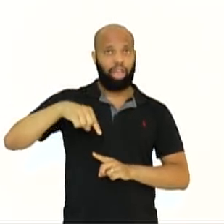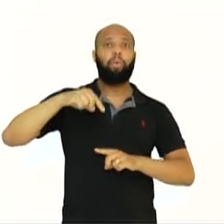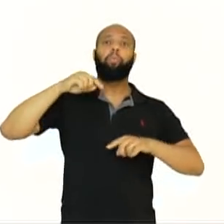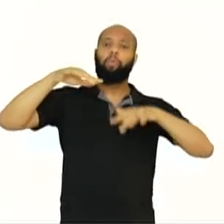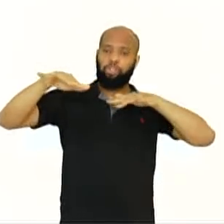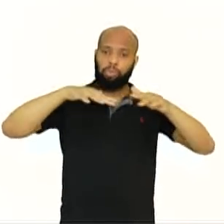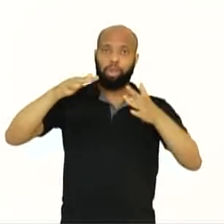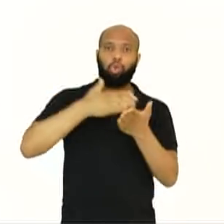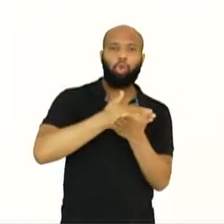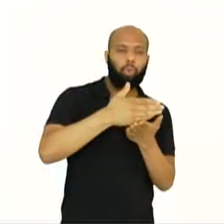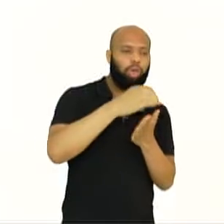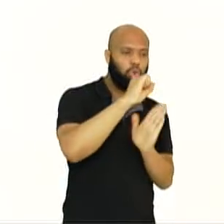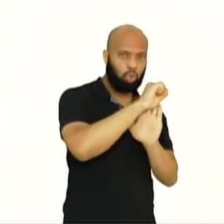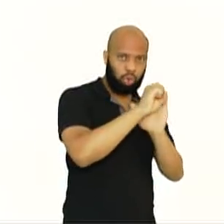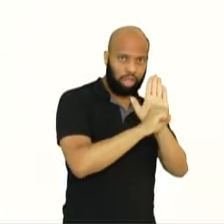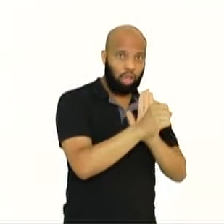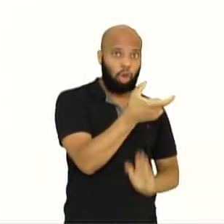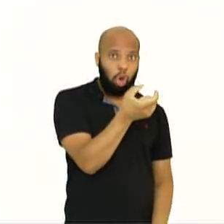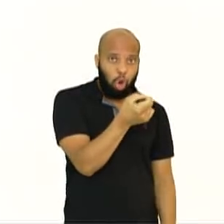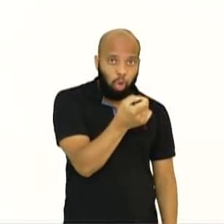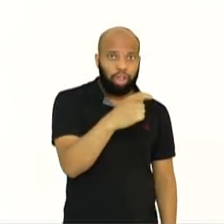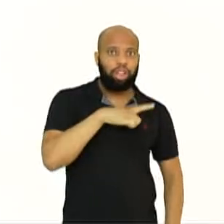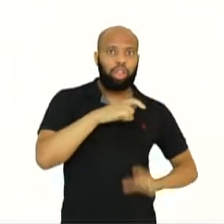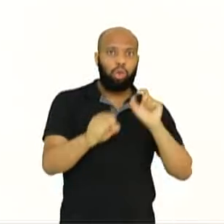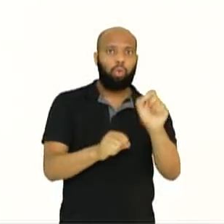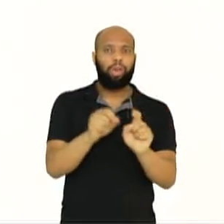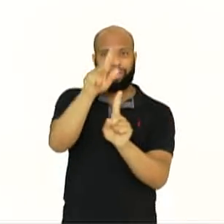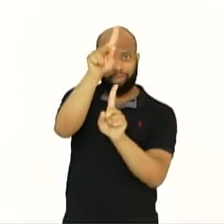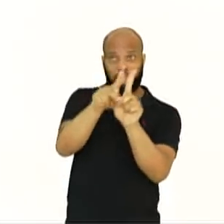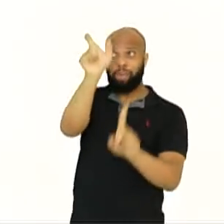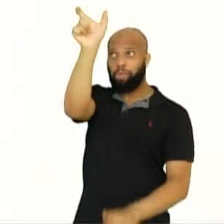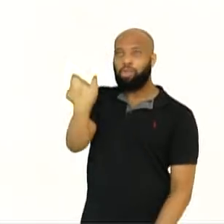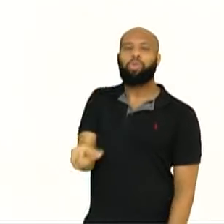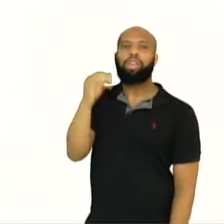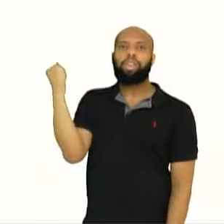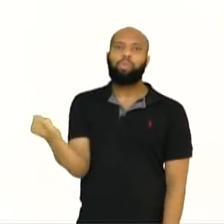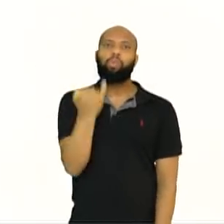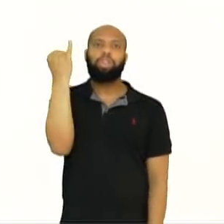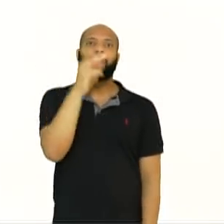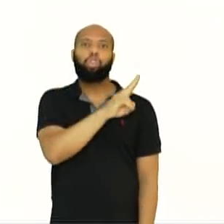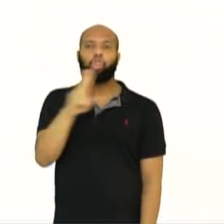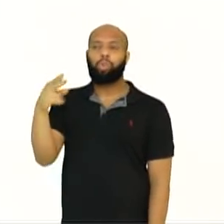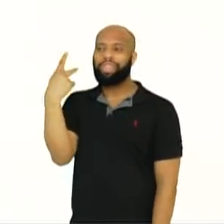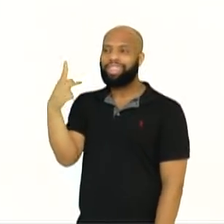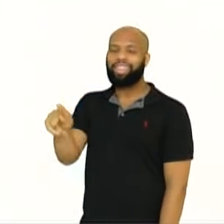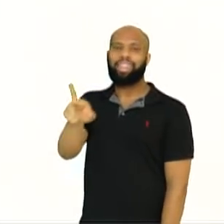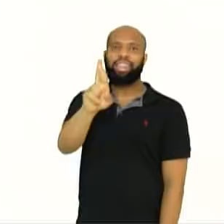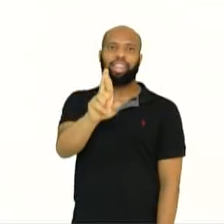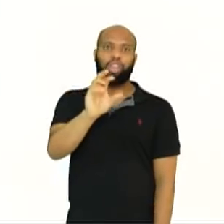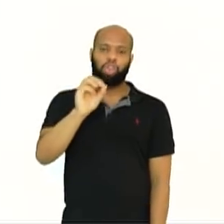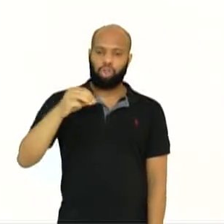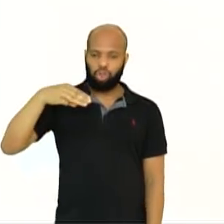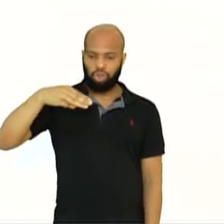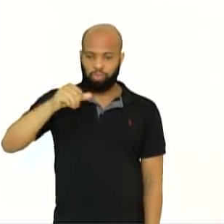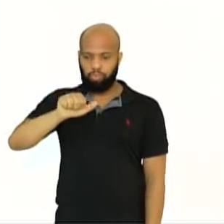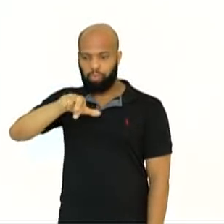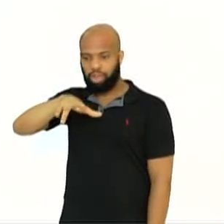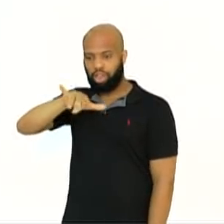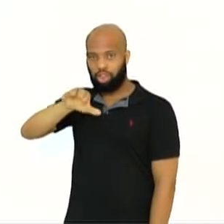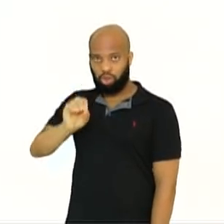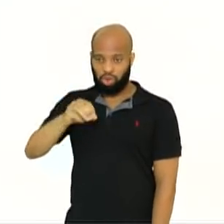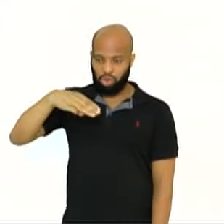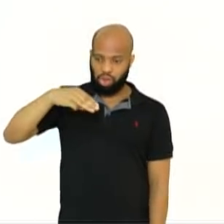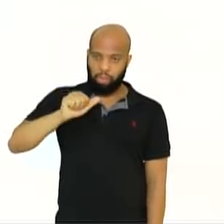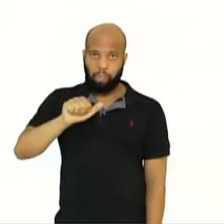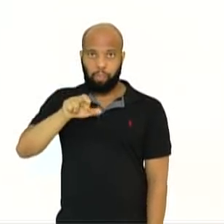no início do século XX, com um personagem muito importante chamado Romário Martins, inclusive é o nome do colégio o qual eu trabalho, em